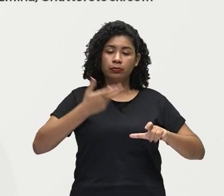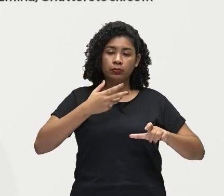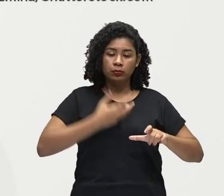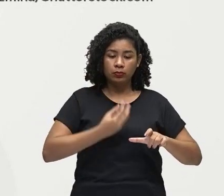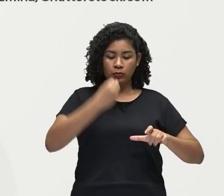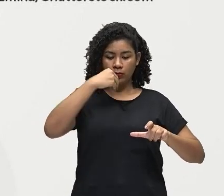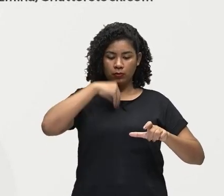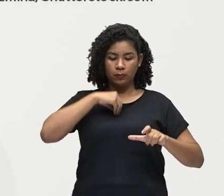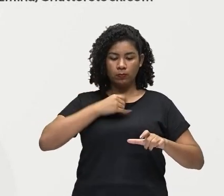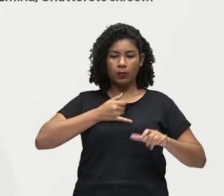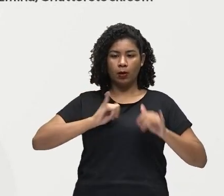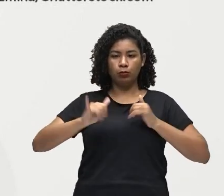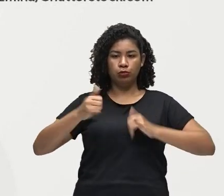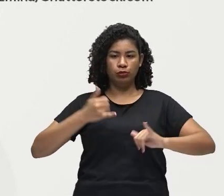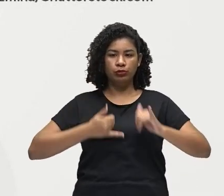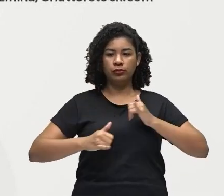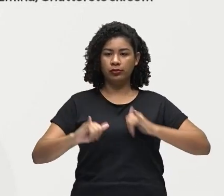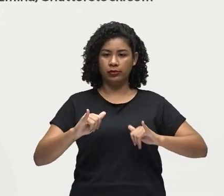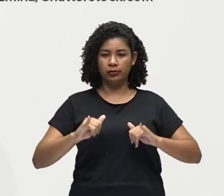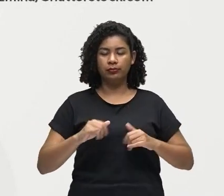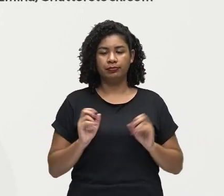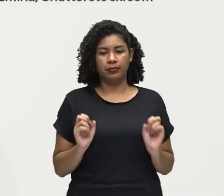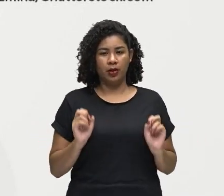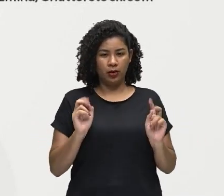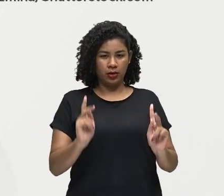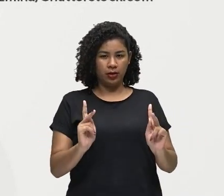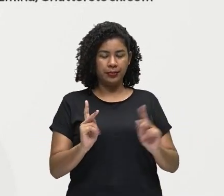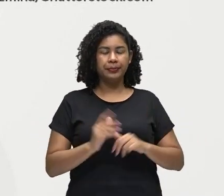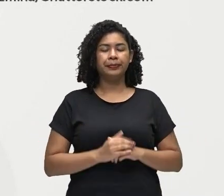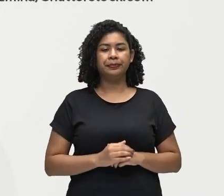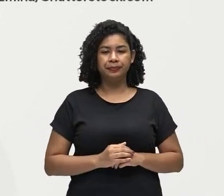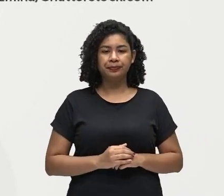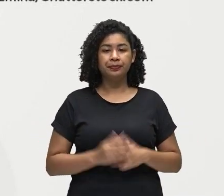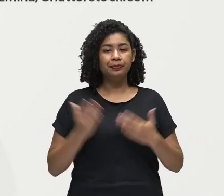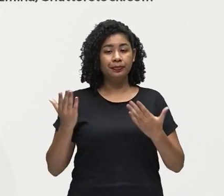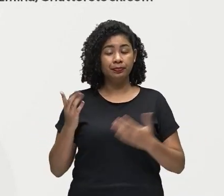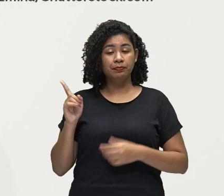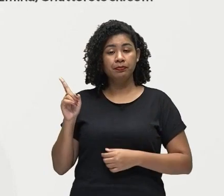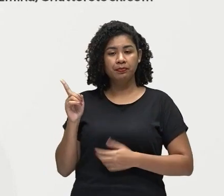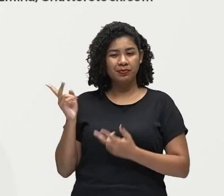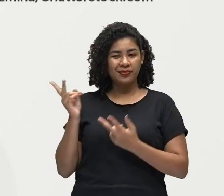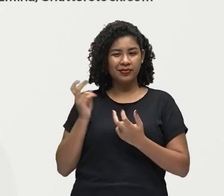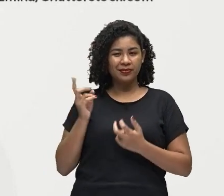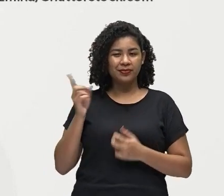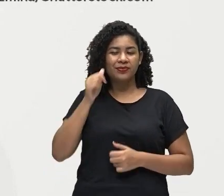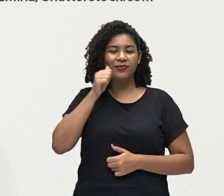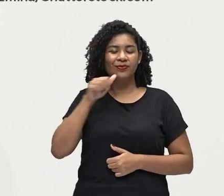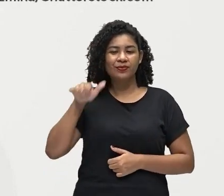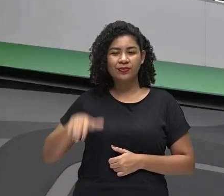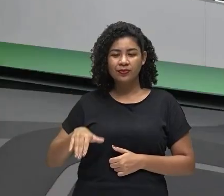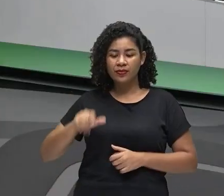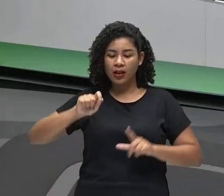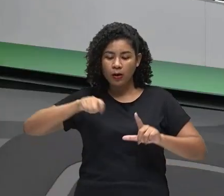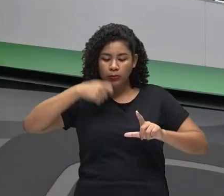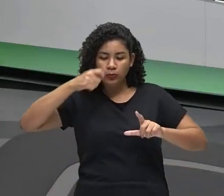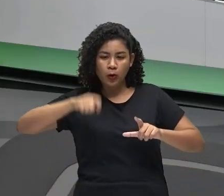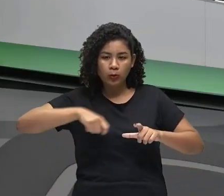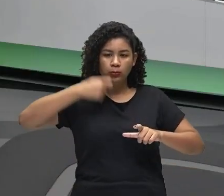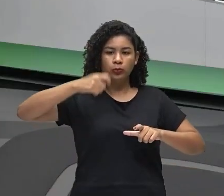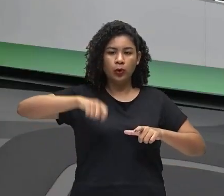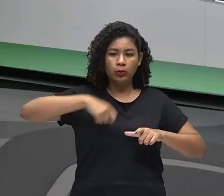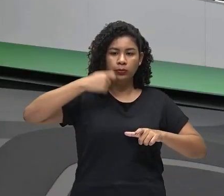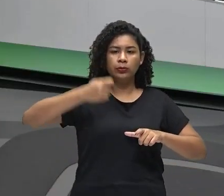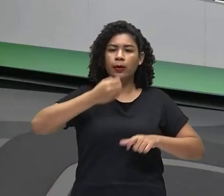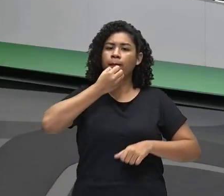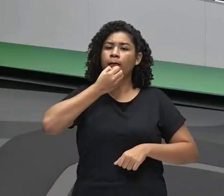níveis tróficos, certo? Muito bem. Então olha só, como a gente pôde observar aí na imagem da garota se alimentando, né? Tem uma alimentação